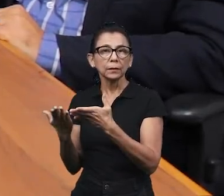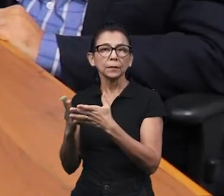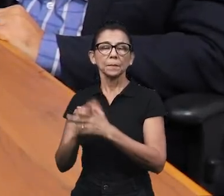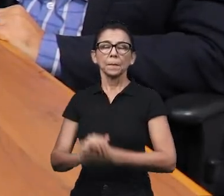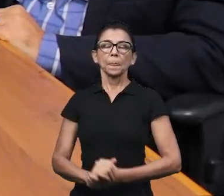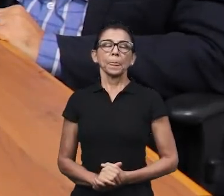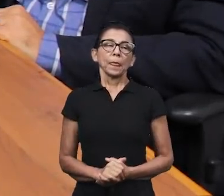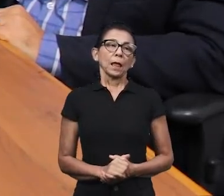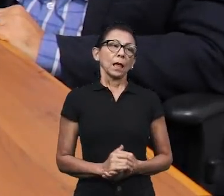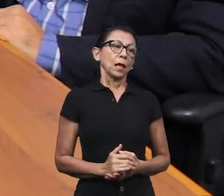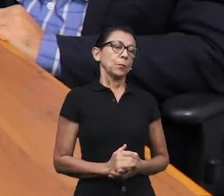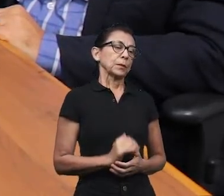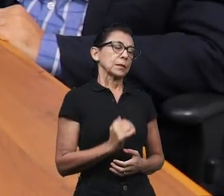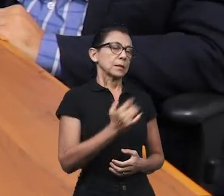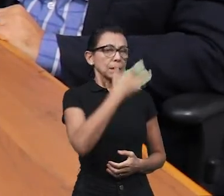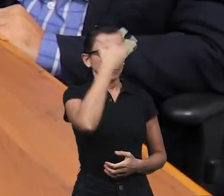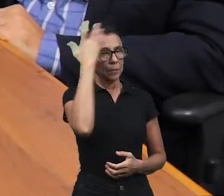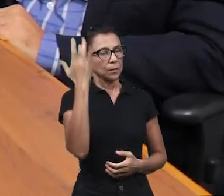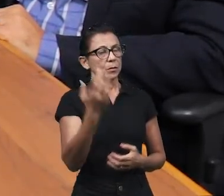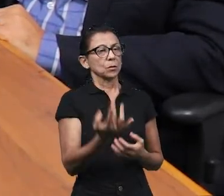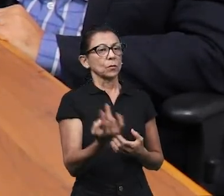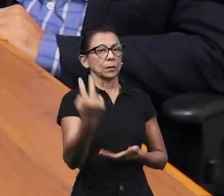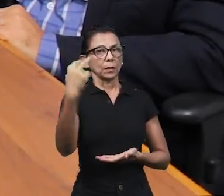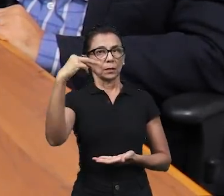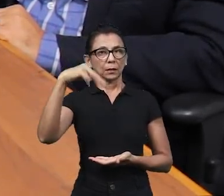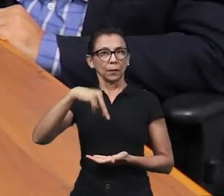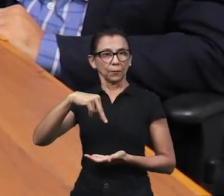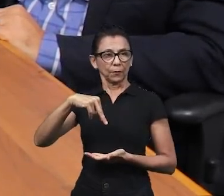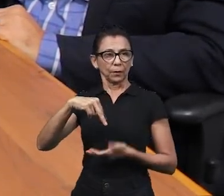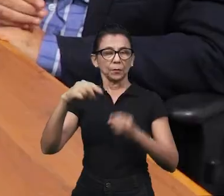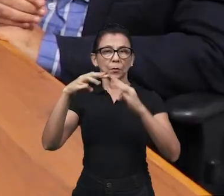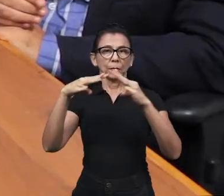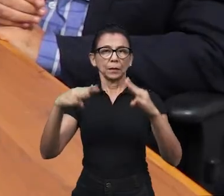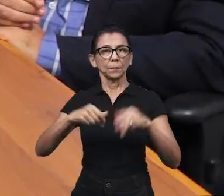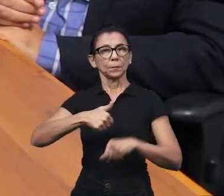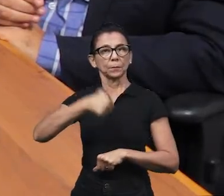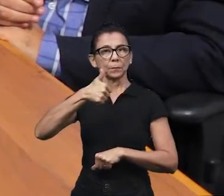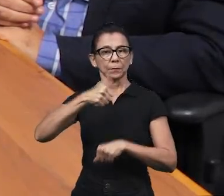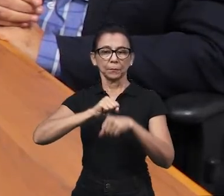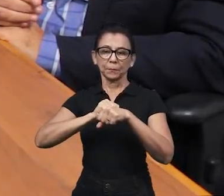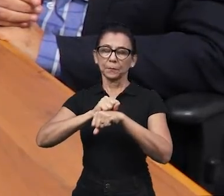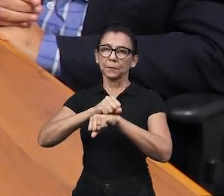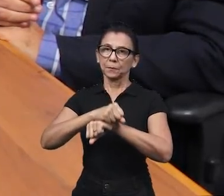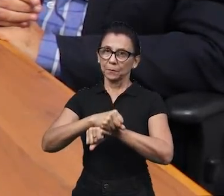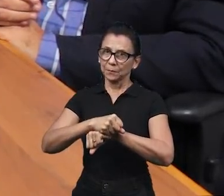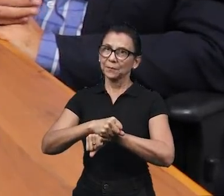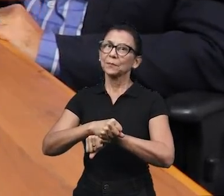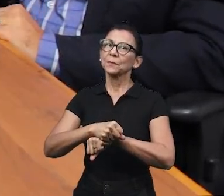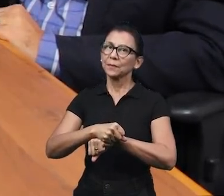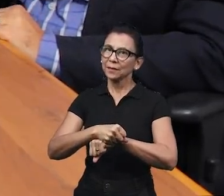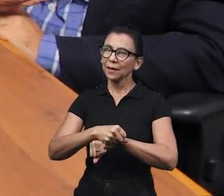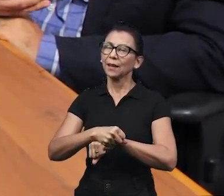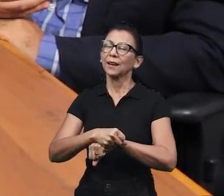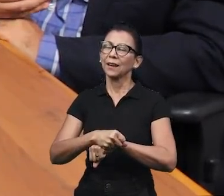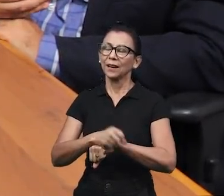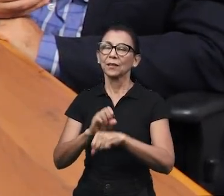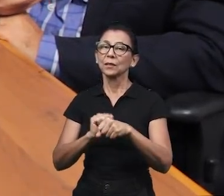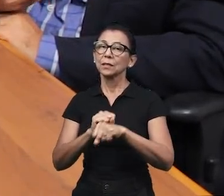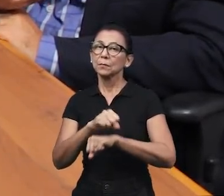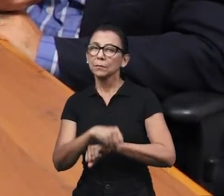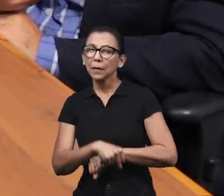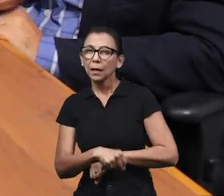vir para o Manaim, né, mesmo com voluntário, vem primeiro e faz os seminários. Exatamente. Né? Aproveita a